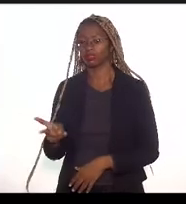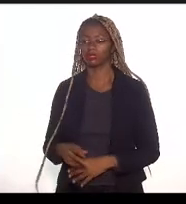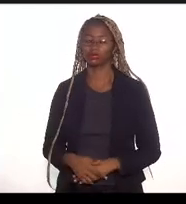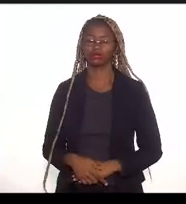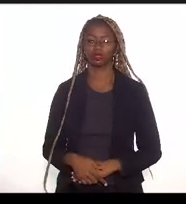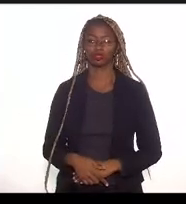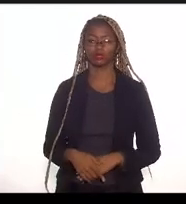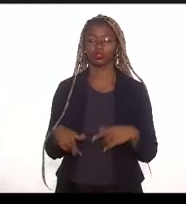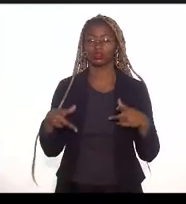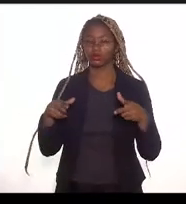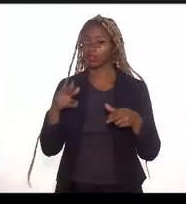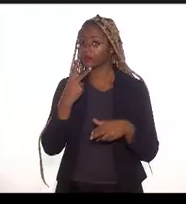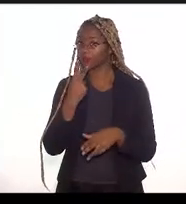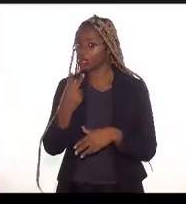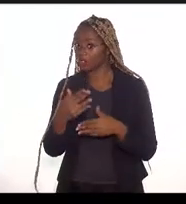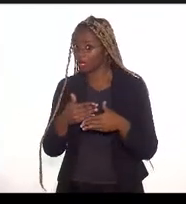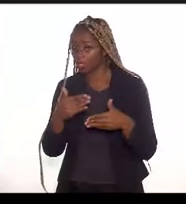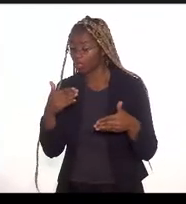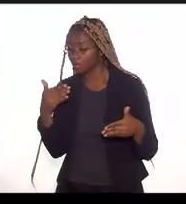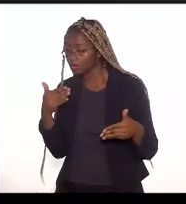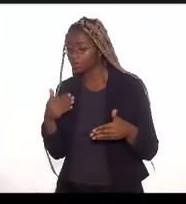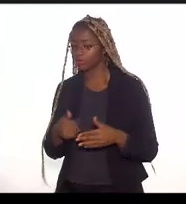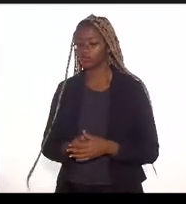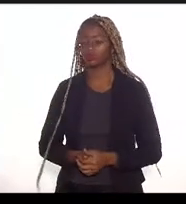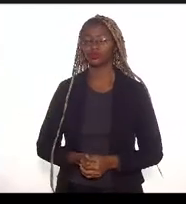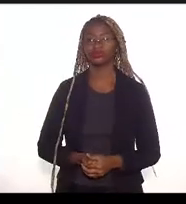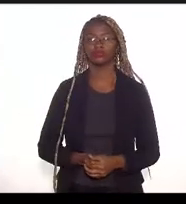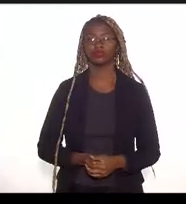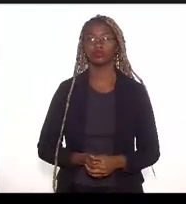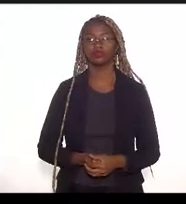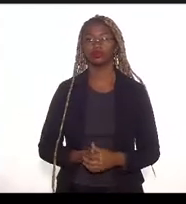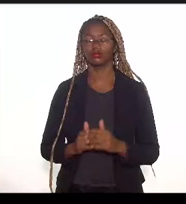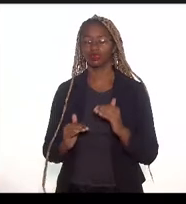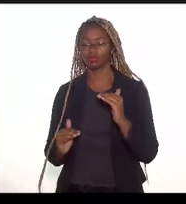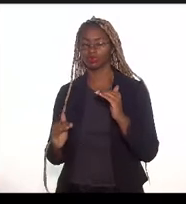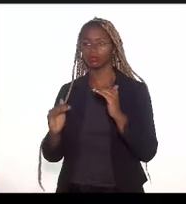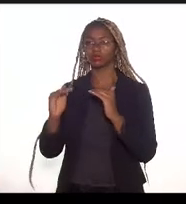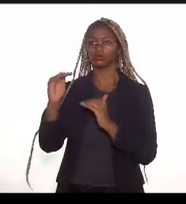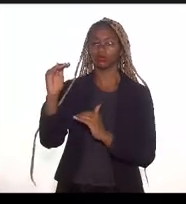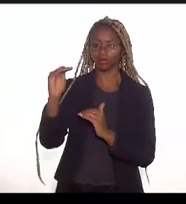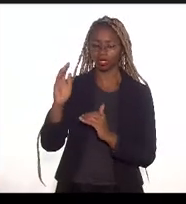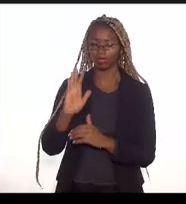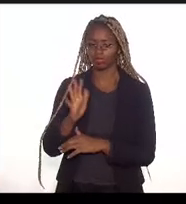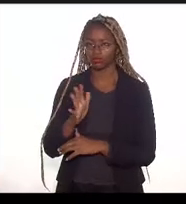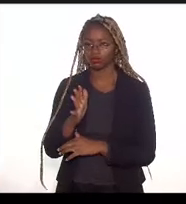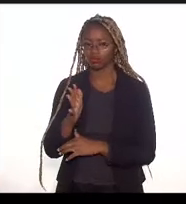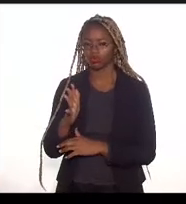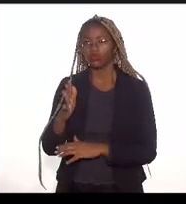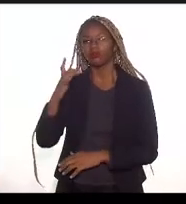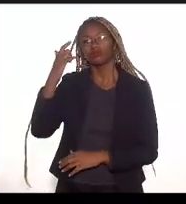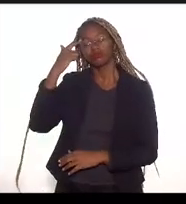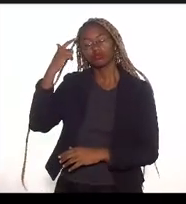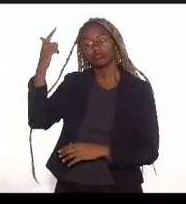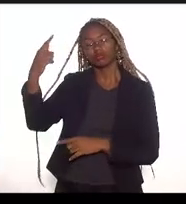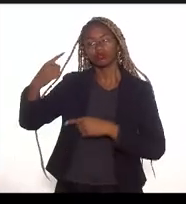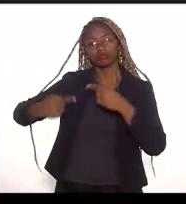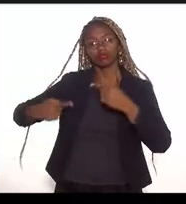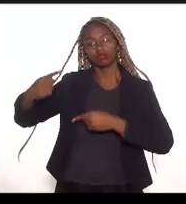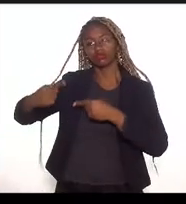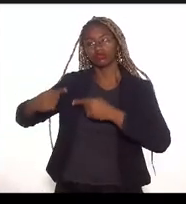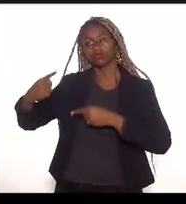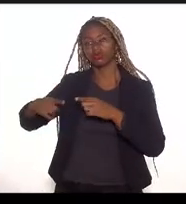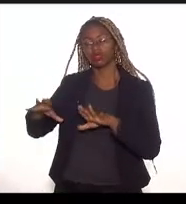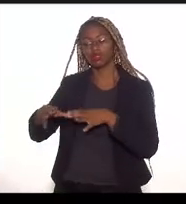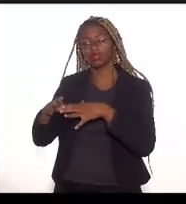dito anteriormente, superada a fase deliberatória pela comissão, ao retorno do processo